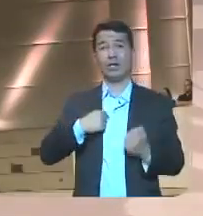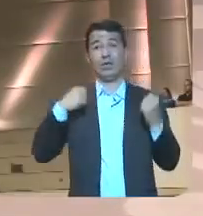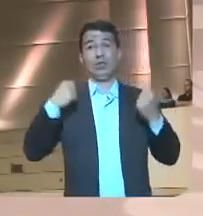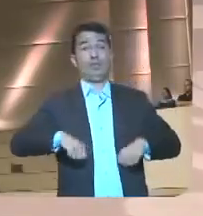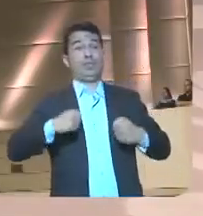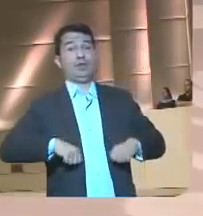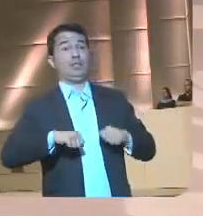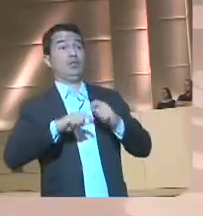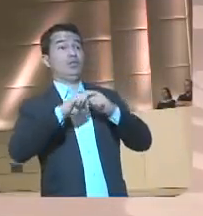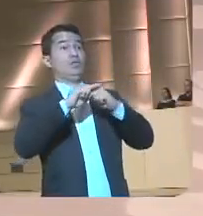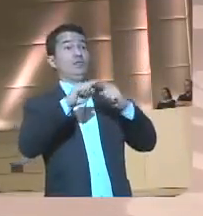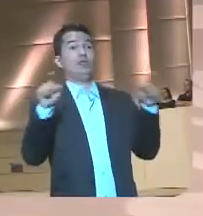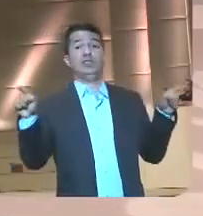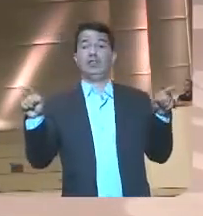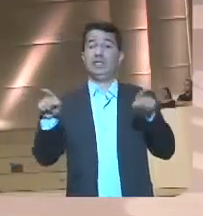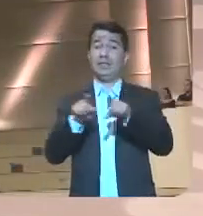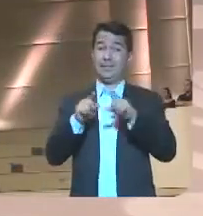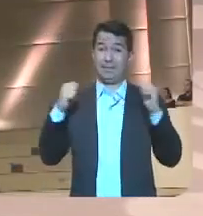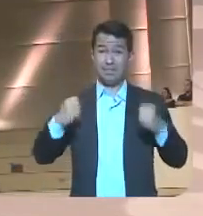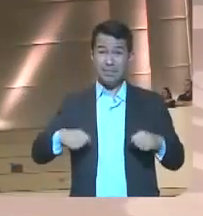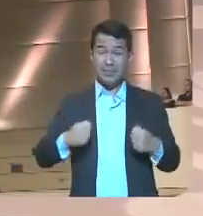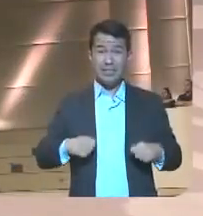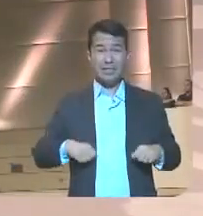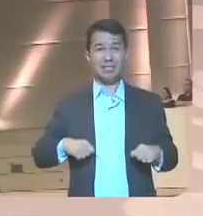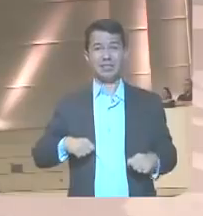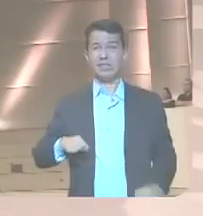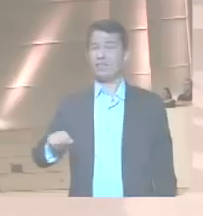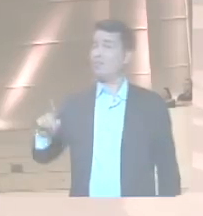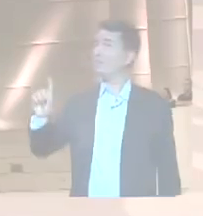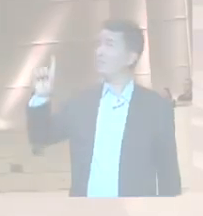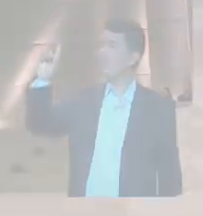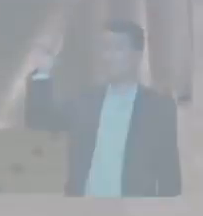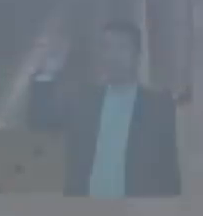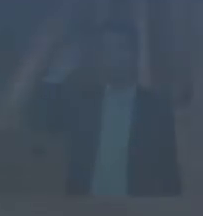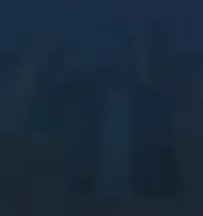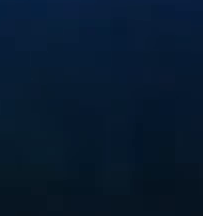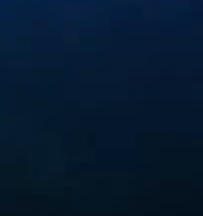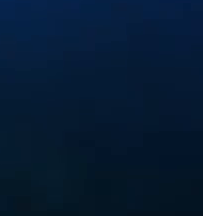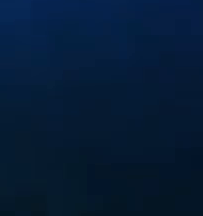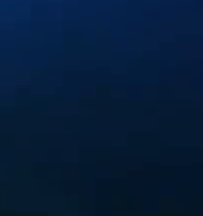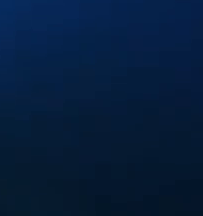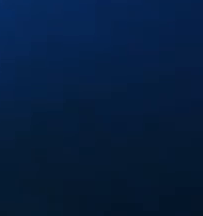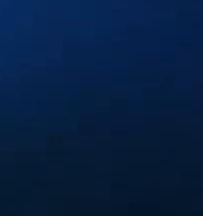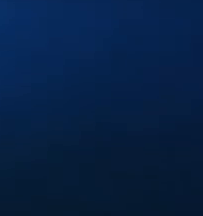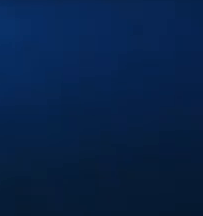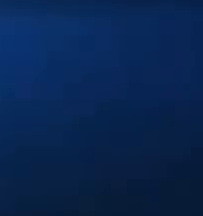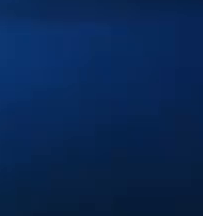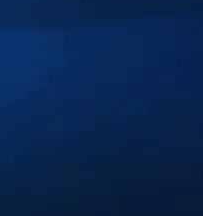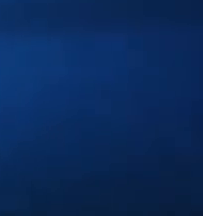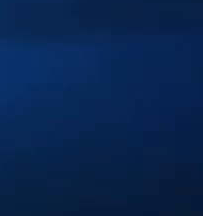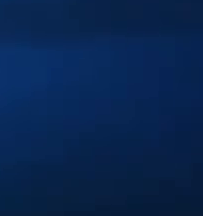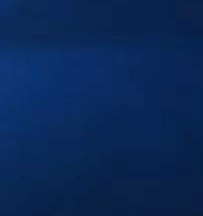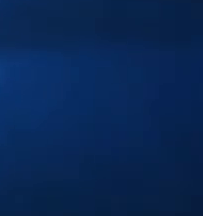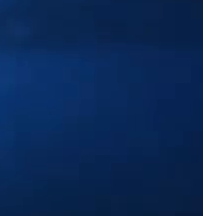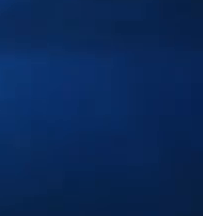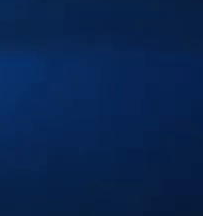senhor absoluto da minha vida é